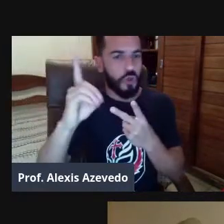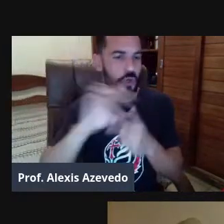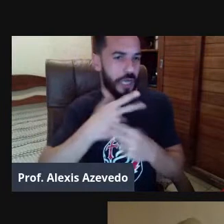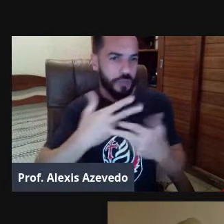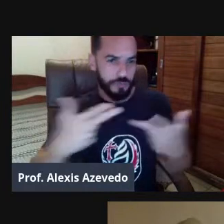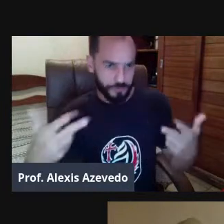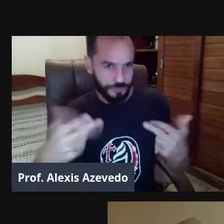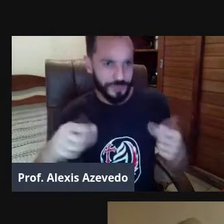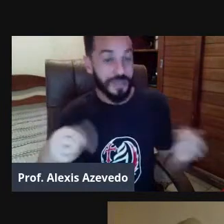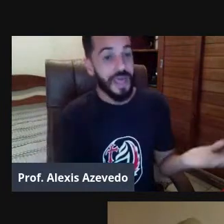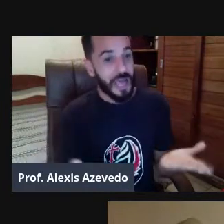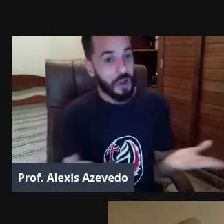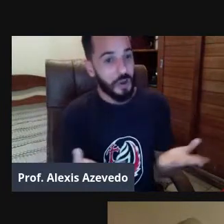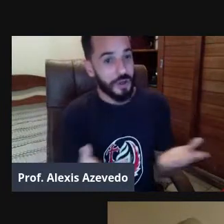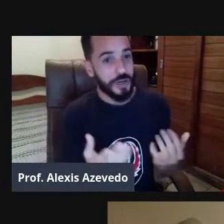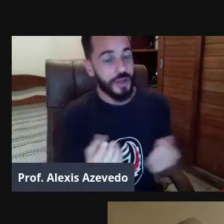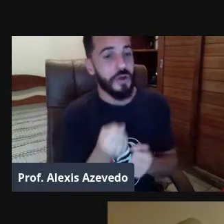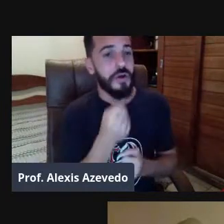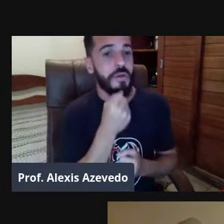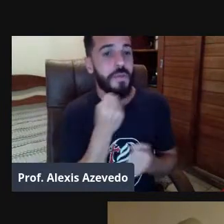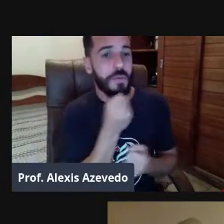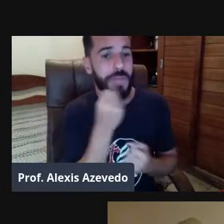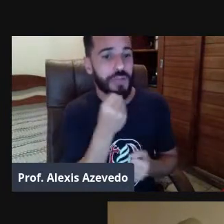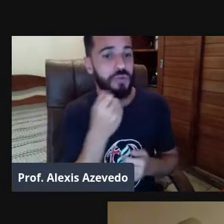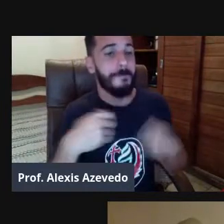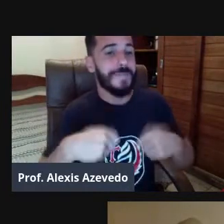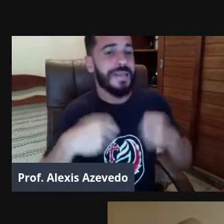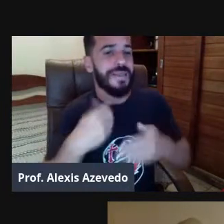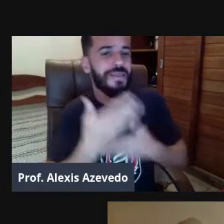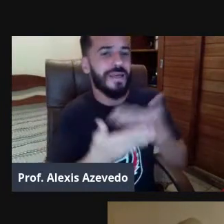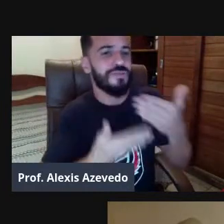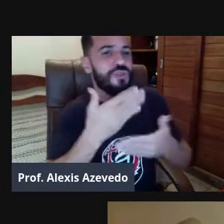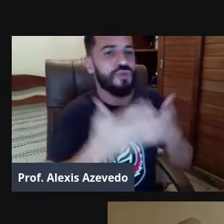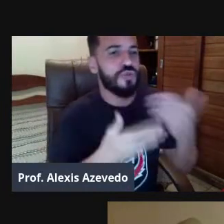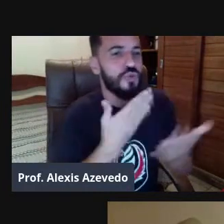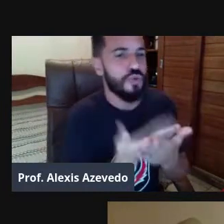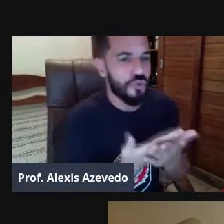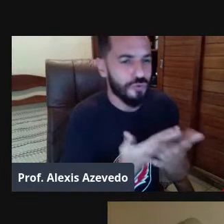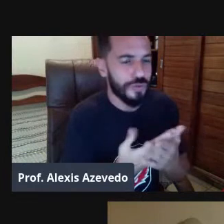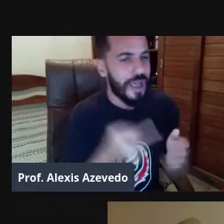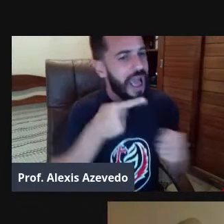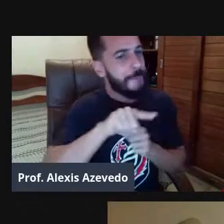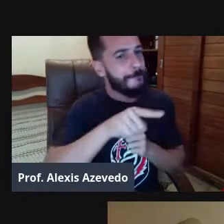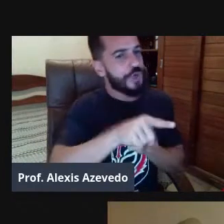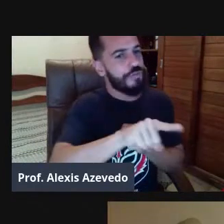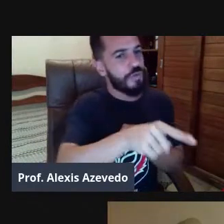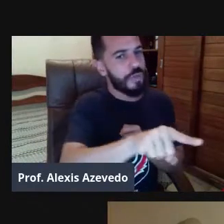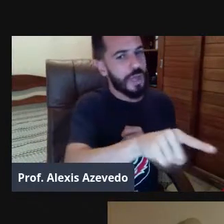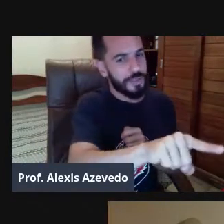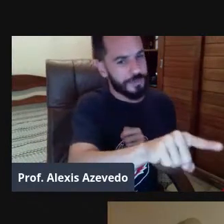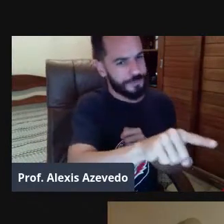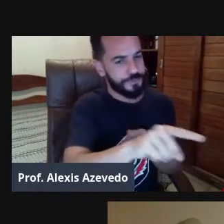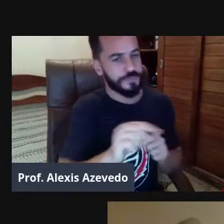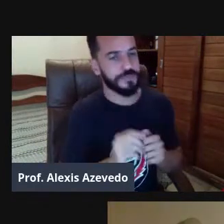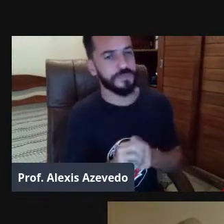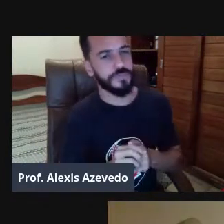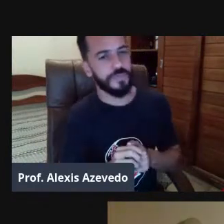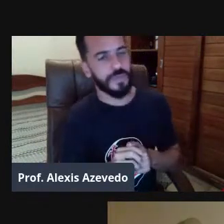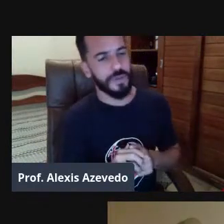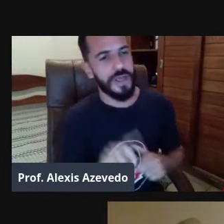é um momento assim, de uma dedicação ao estudo, de uma forma mais aprofundada. Então,